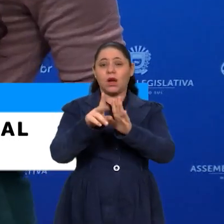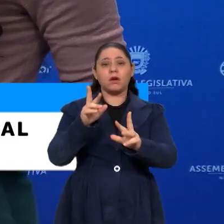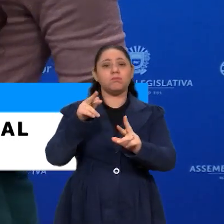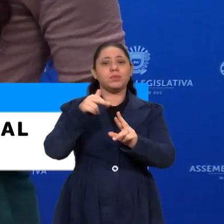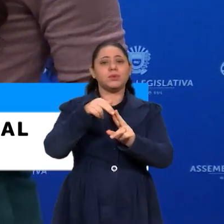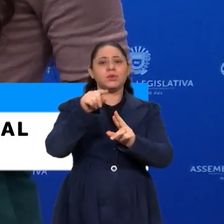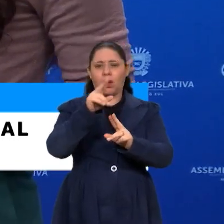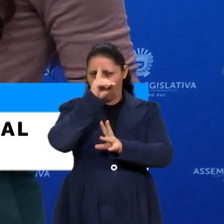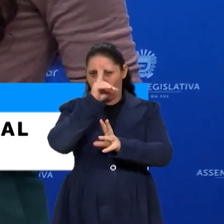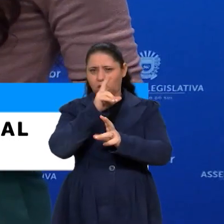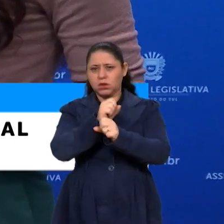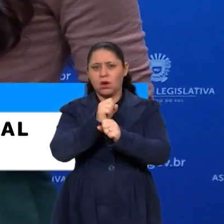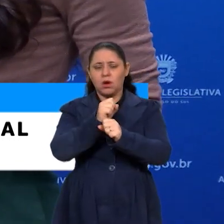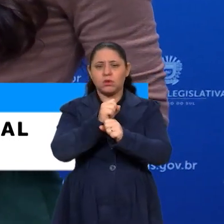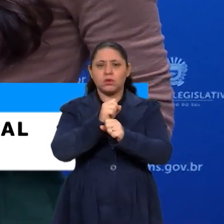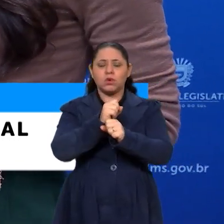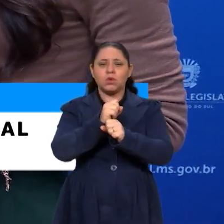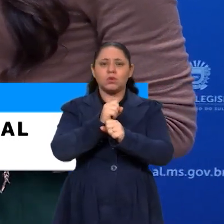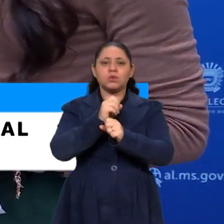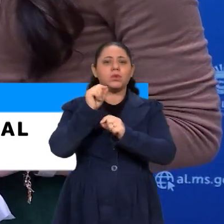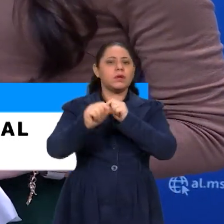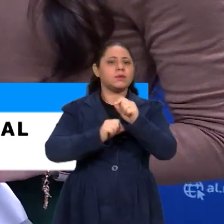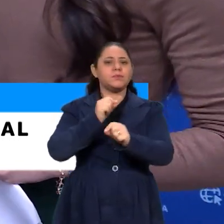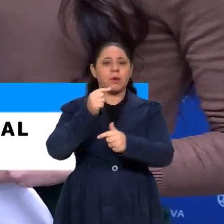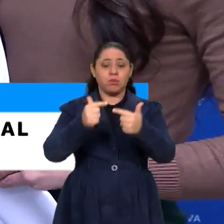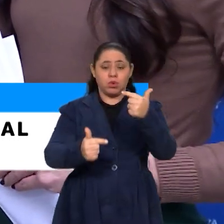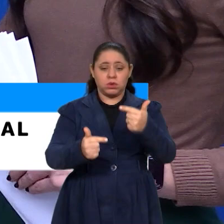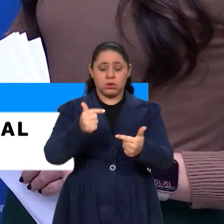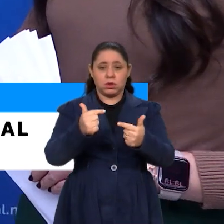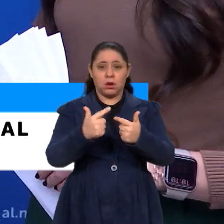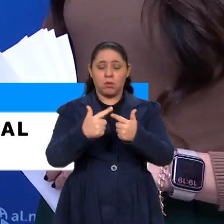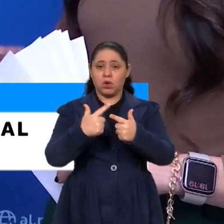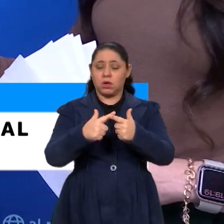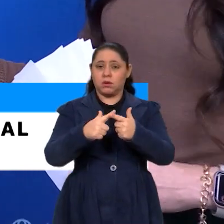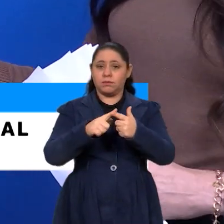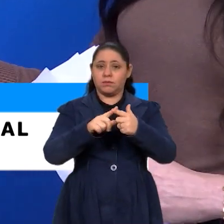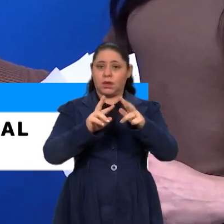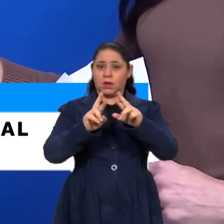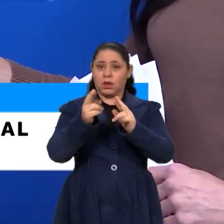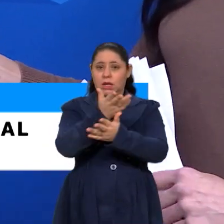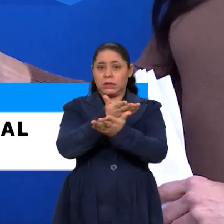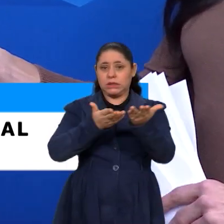Legislativo representa o fortalecimento do parlamento, porque ela faz uma interação com a